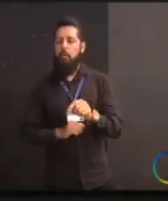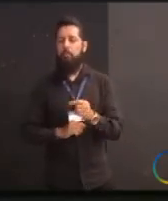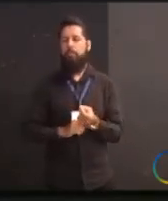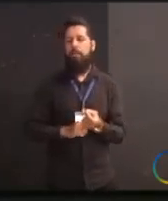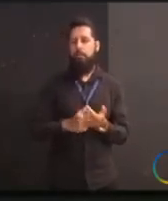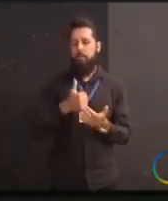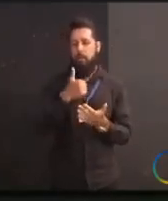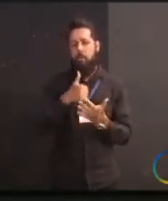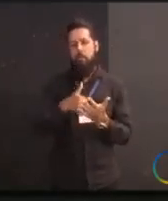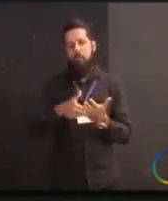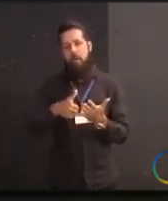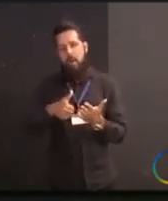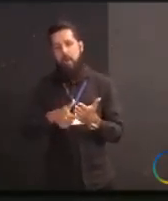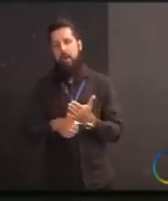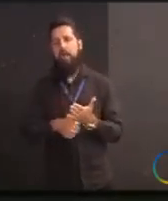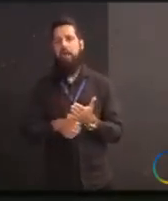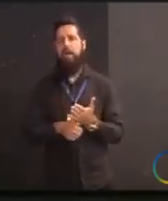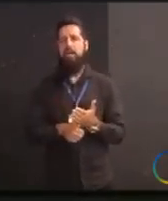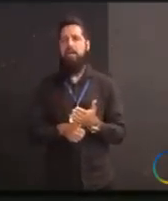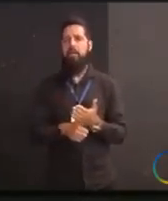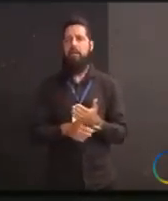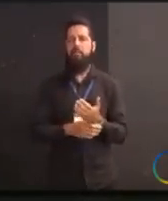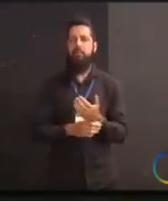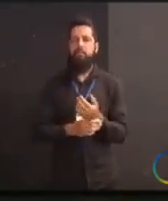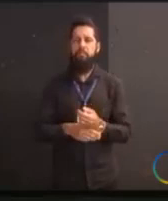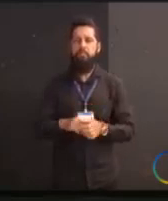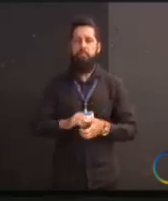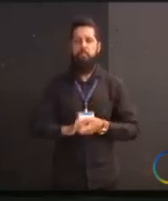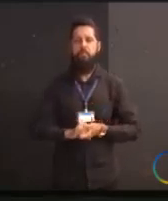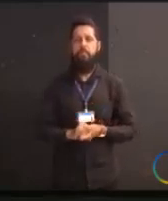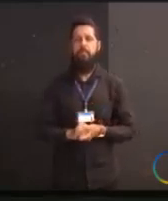sei se está reproduzindo, por gentileza,